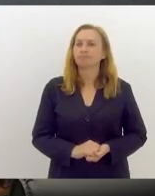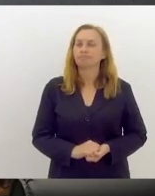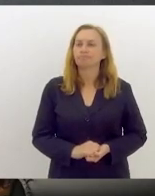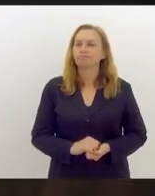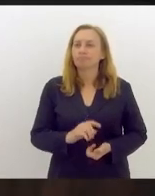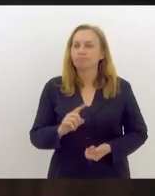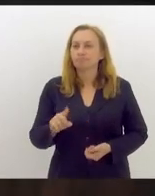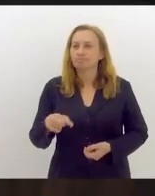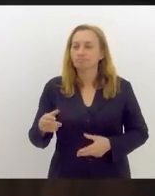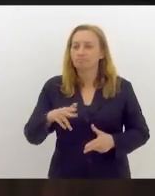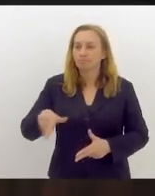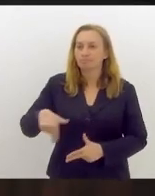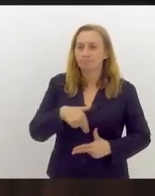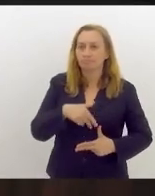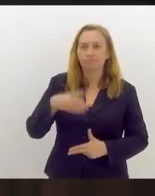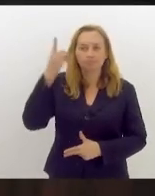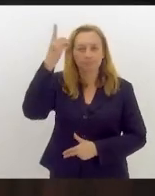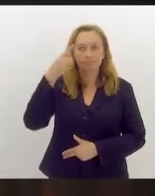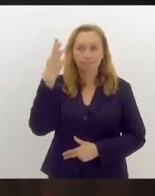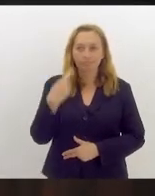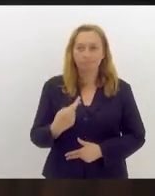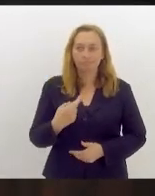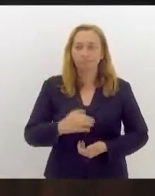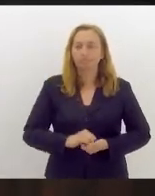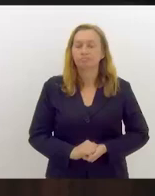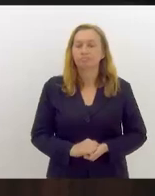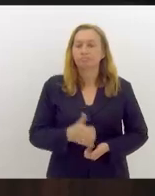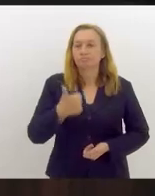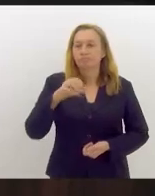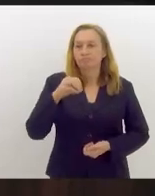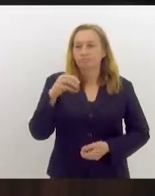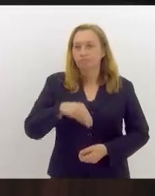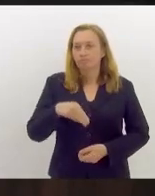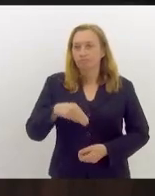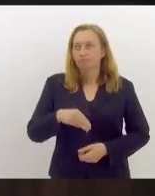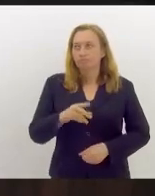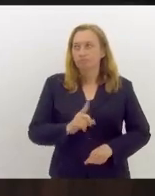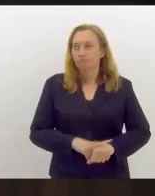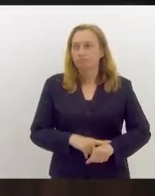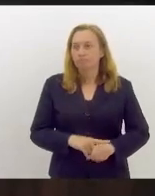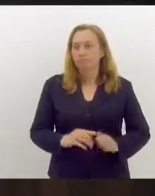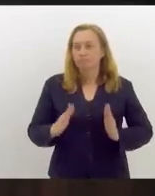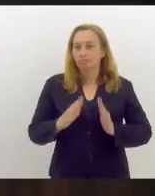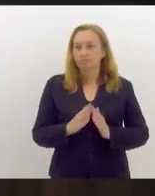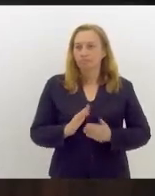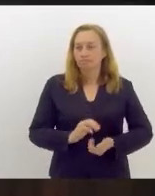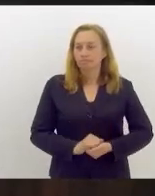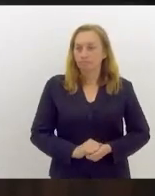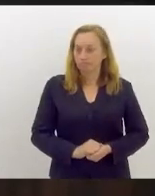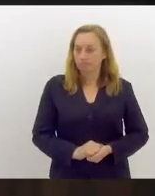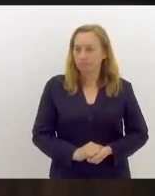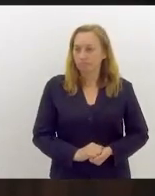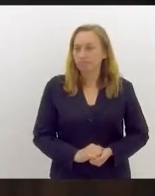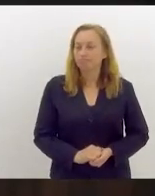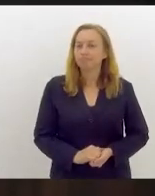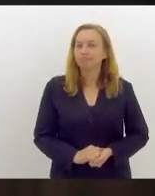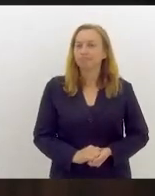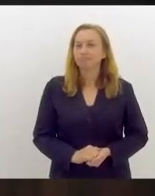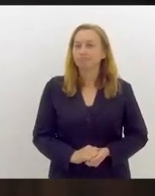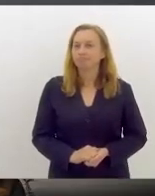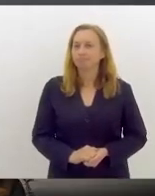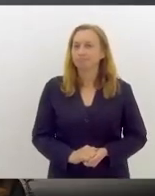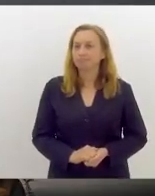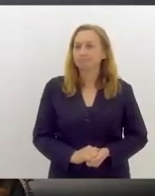nosso moradores Renata Souza vossa excelência dispõe de 10 minutos no tempo regimental